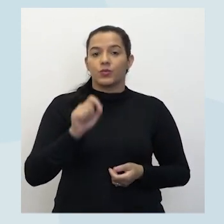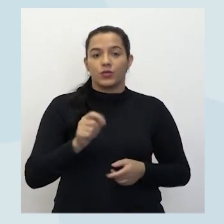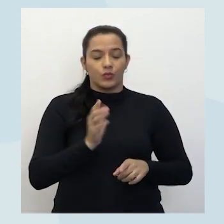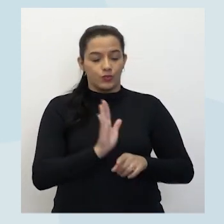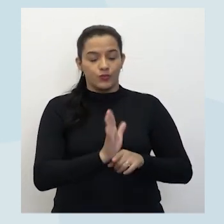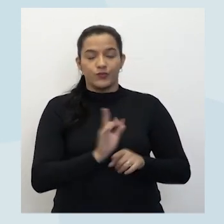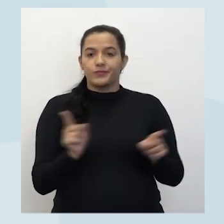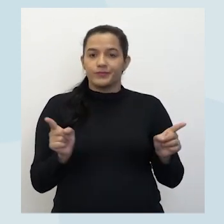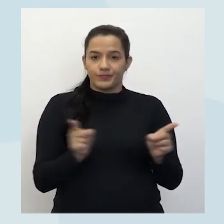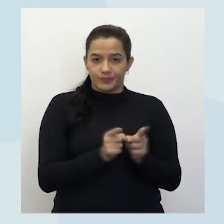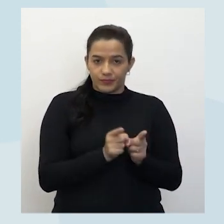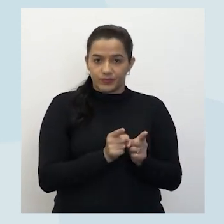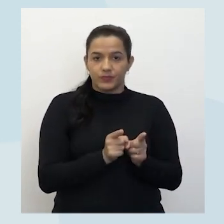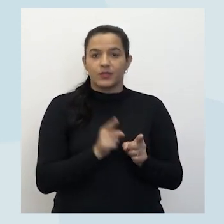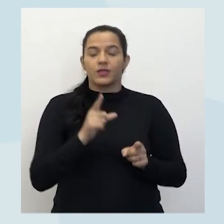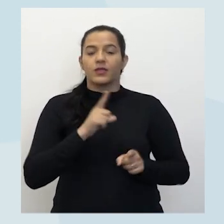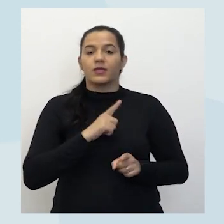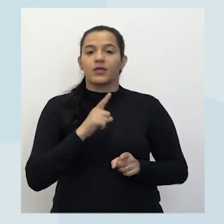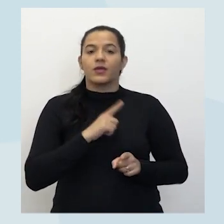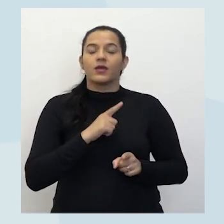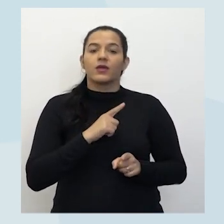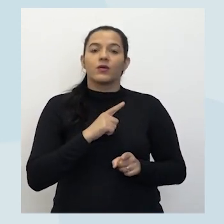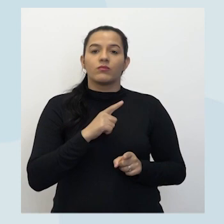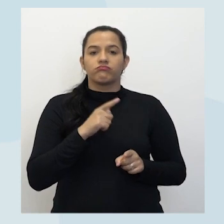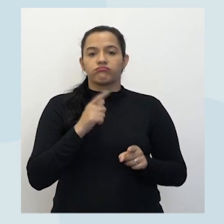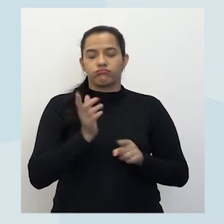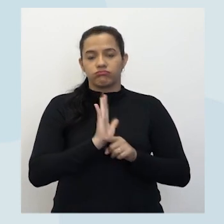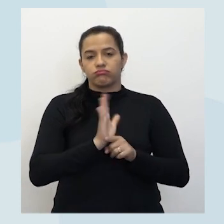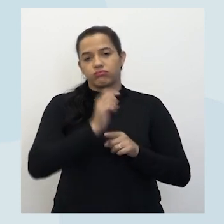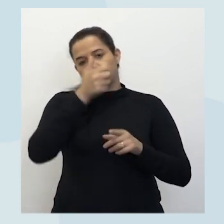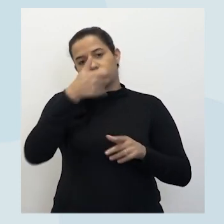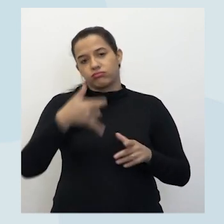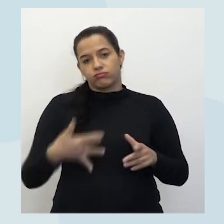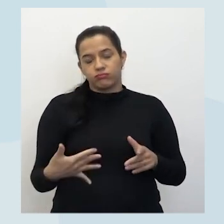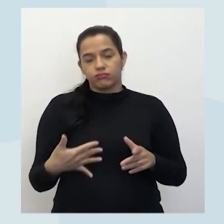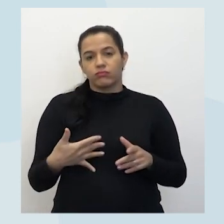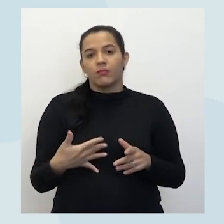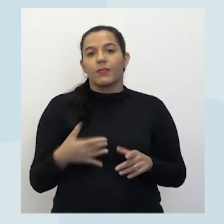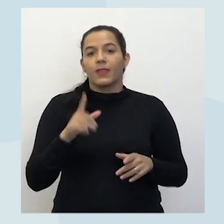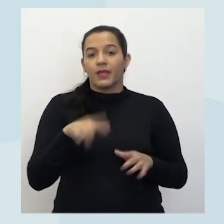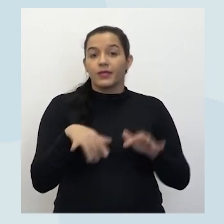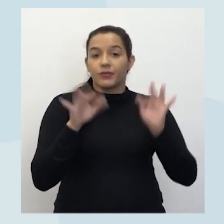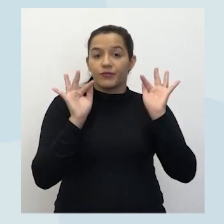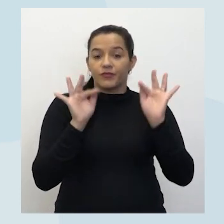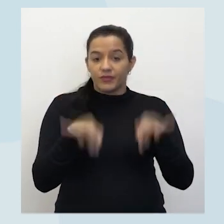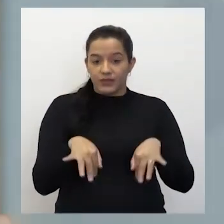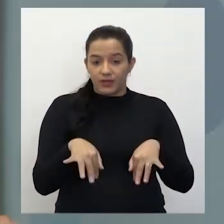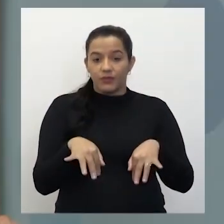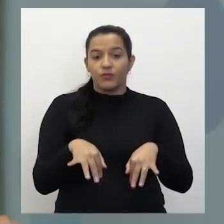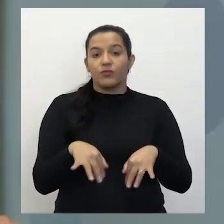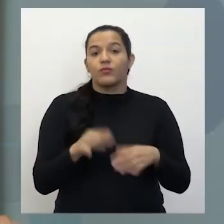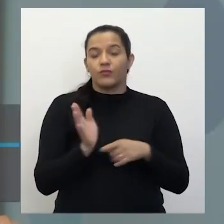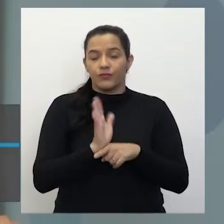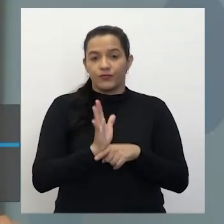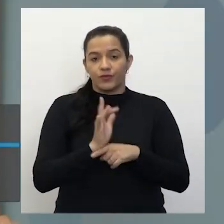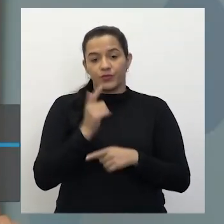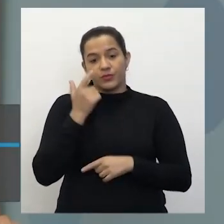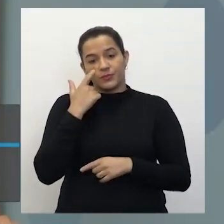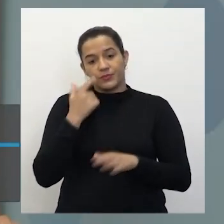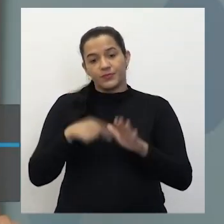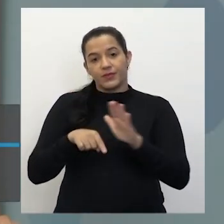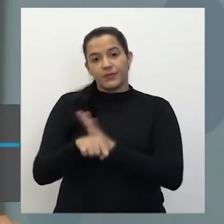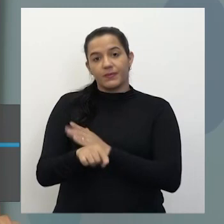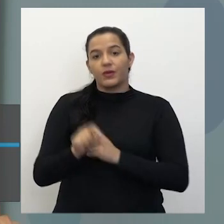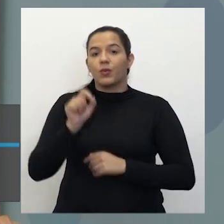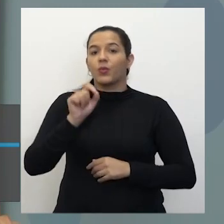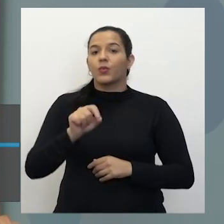bem curtinho, é o início de um documentário, e vocês respondessem ao final do vídeo a pergunta: o que